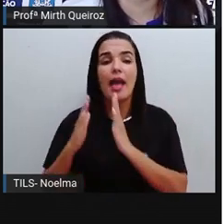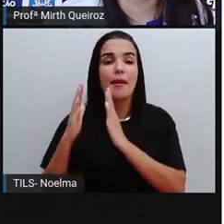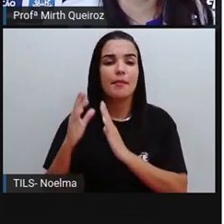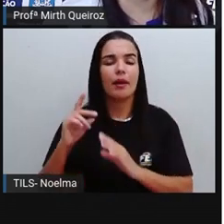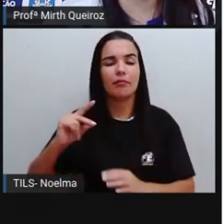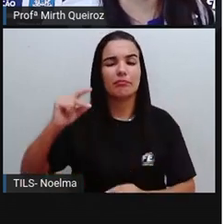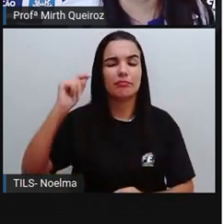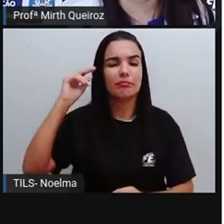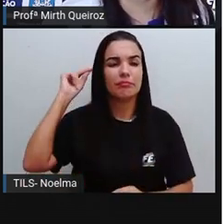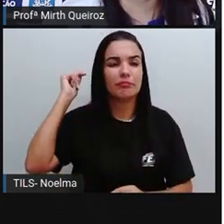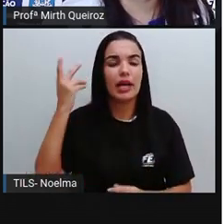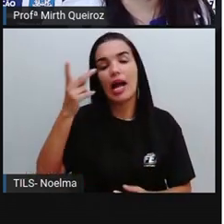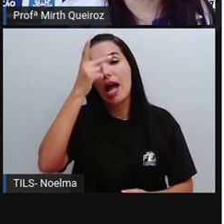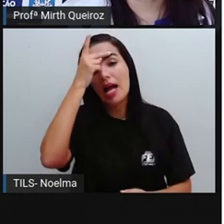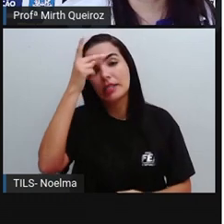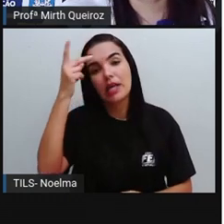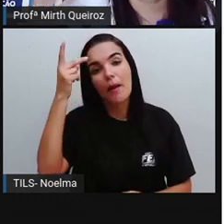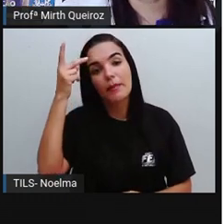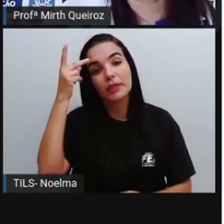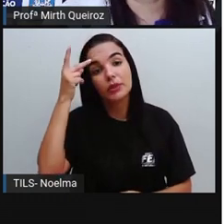elas estão com